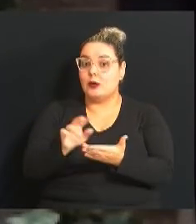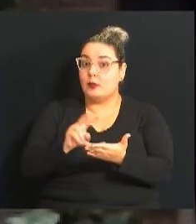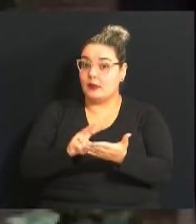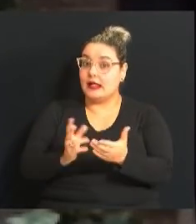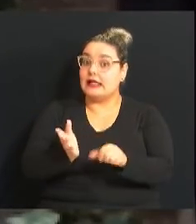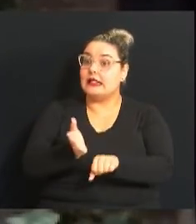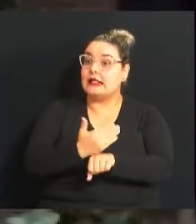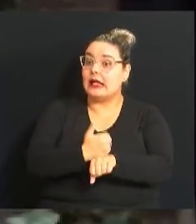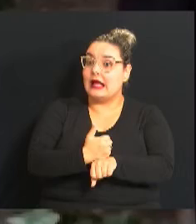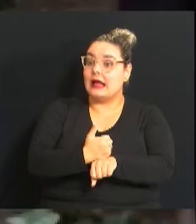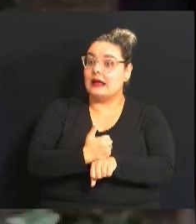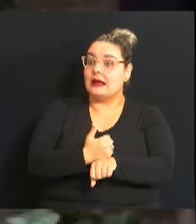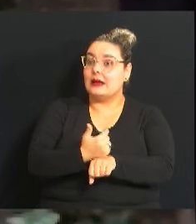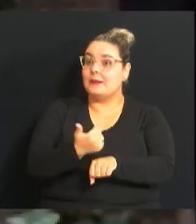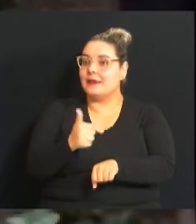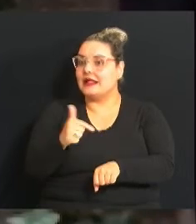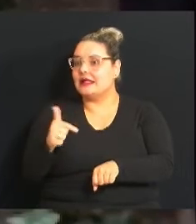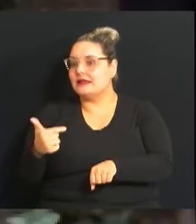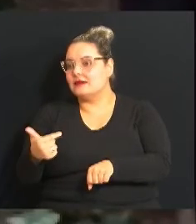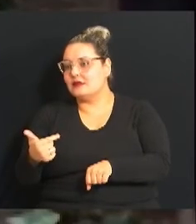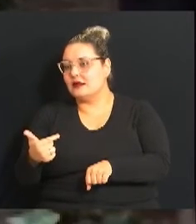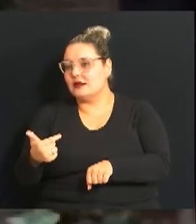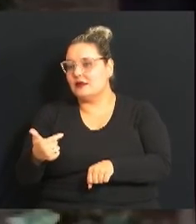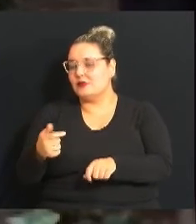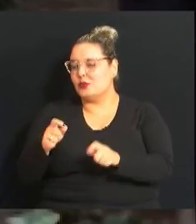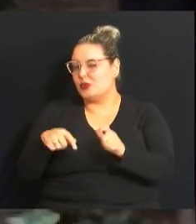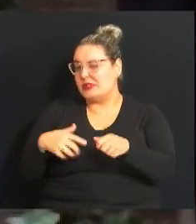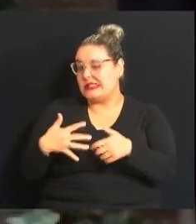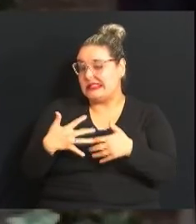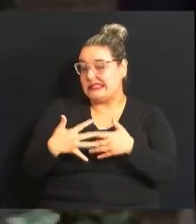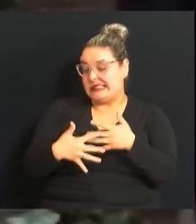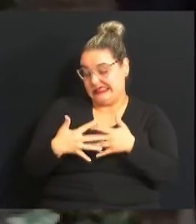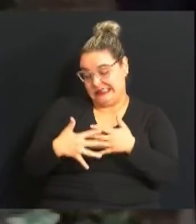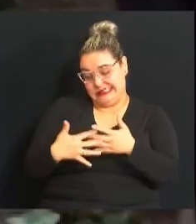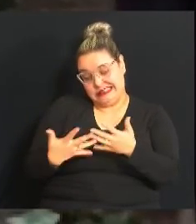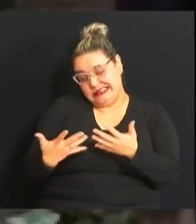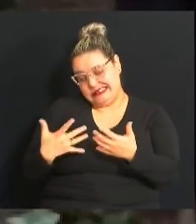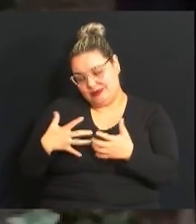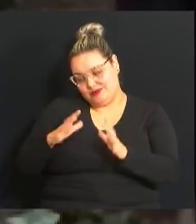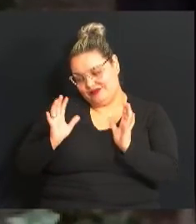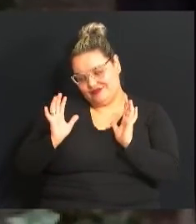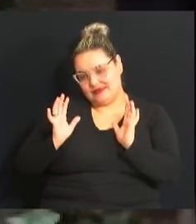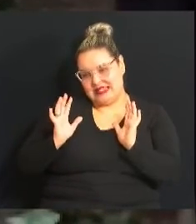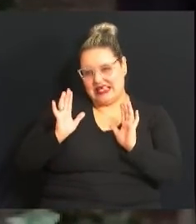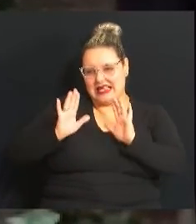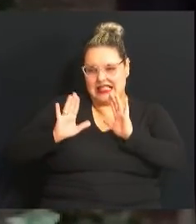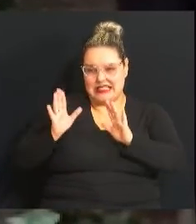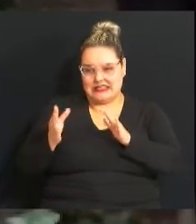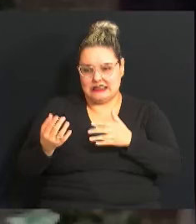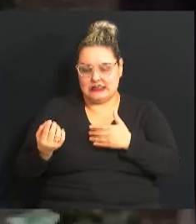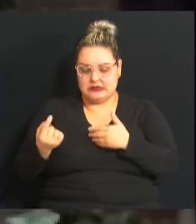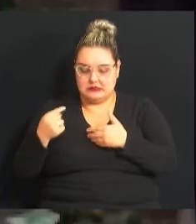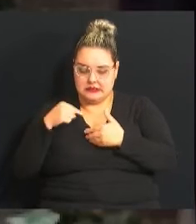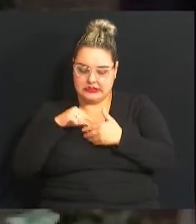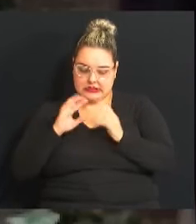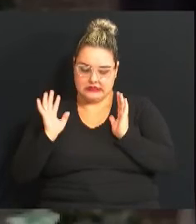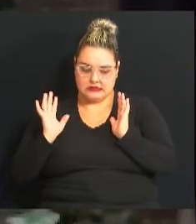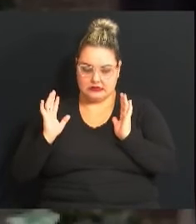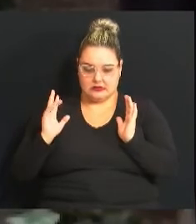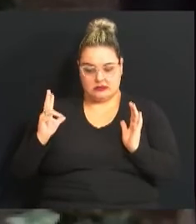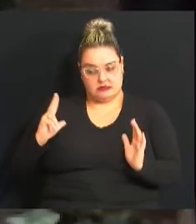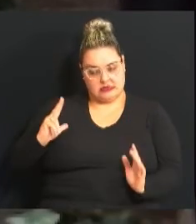para não gerar possíveis incômodos. Vai que alguma pergunta traz a intimidade,